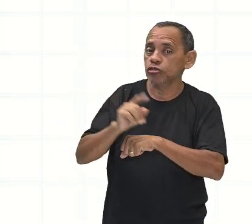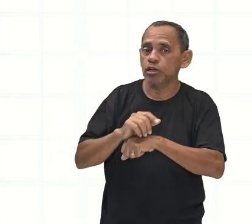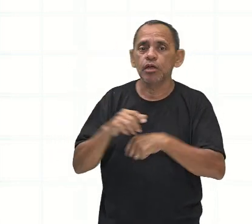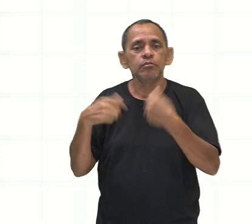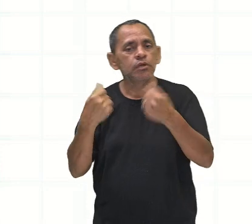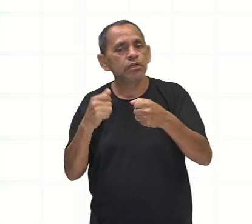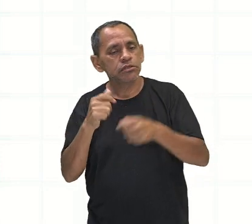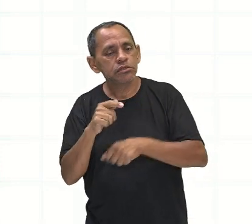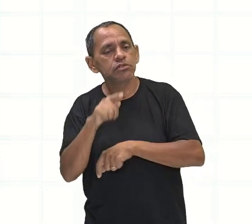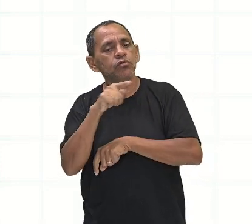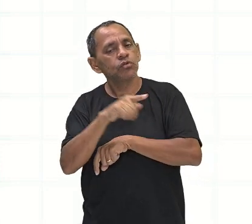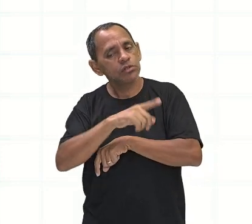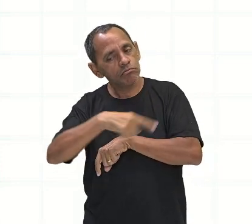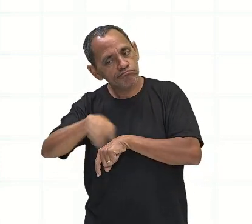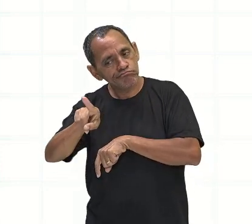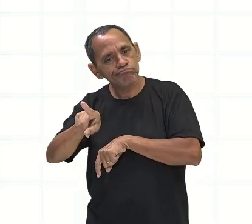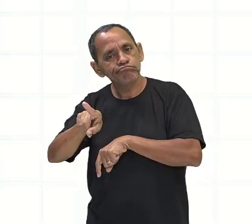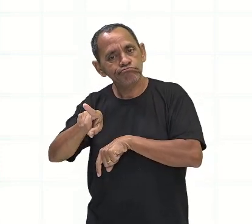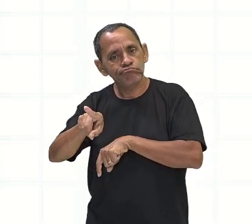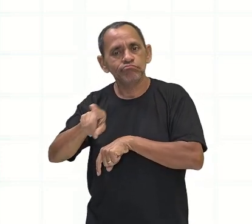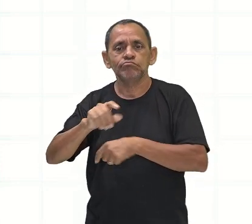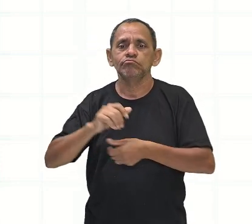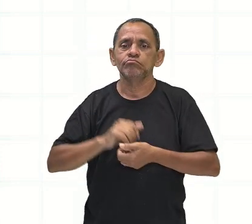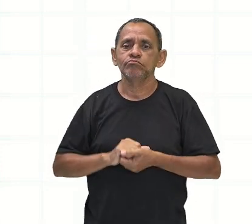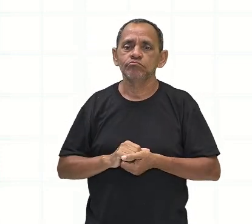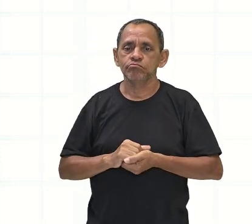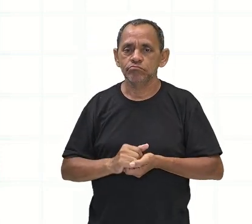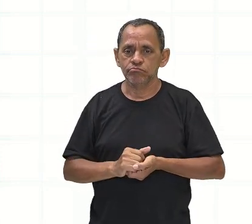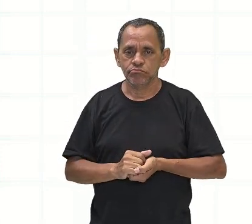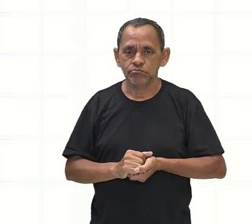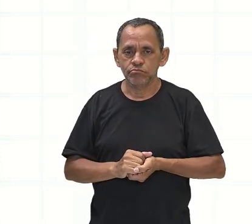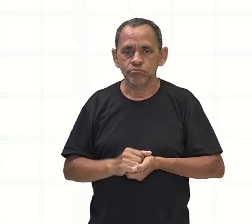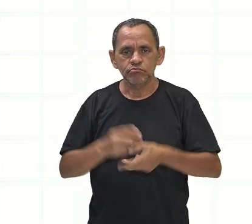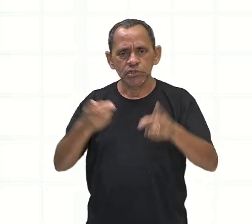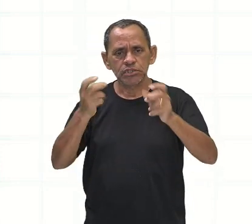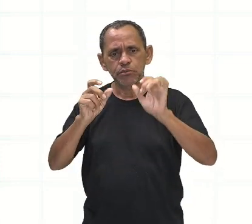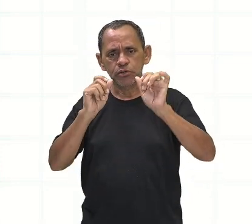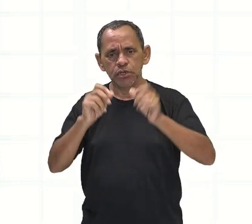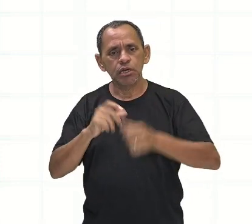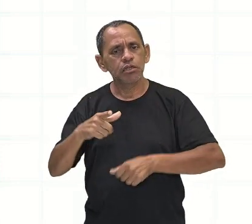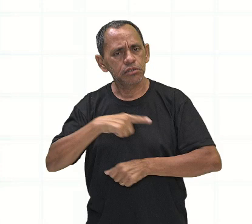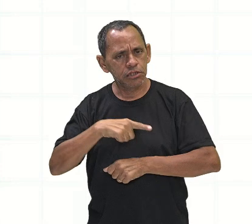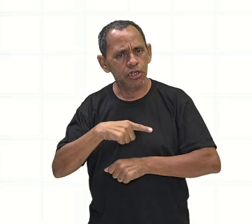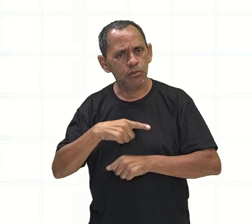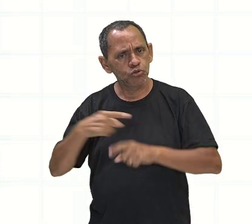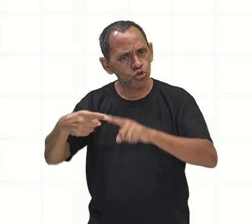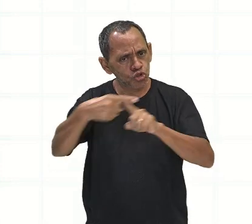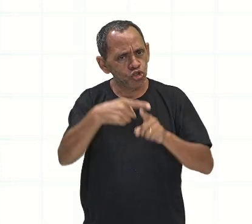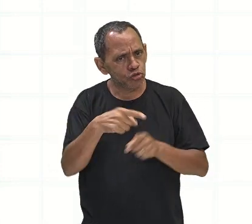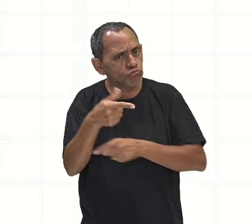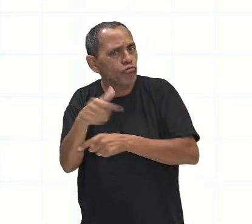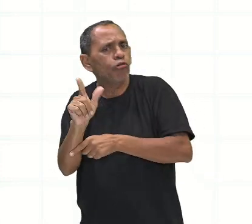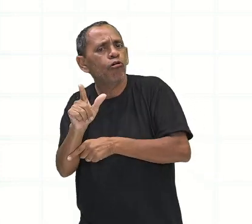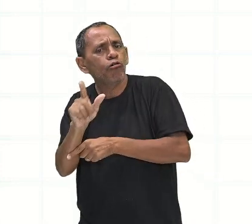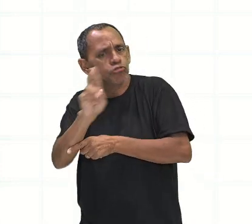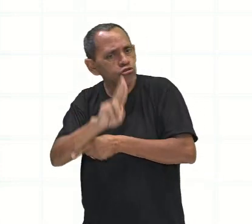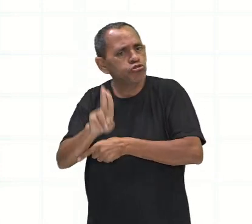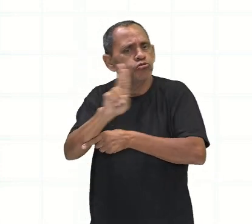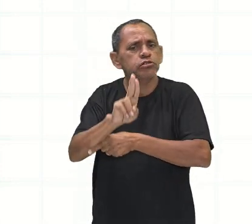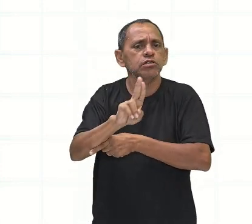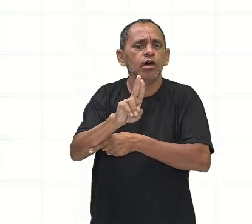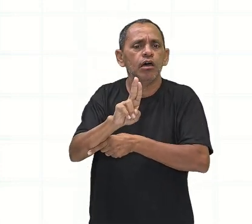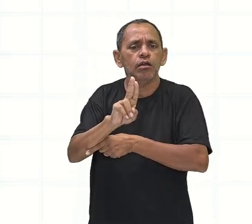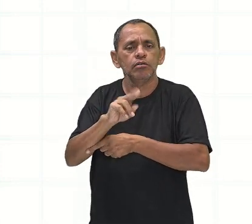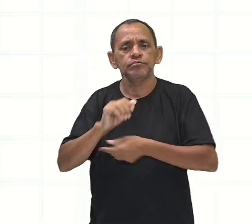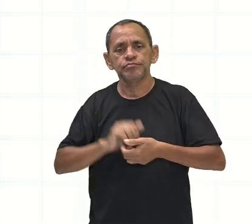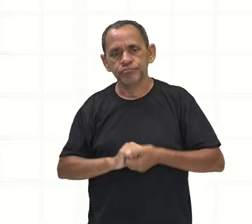se retire daqui, tá? Então, vejam que nós temos outra forma. Eu preciso que você se retire